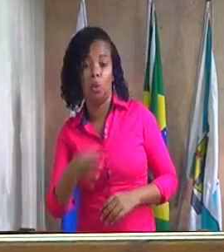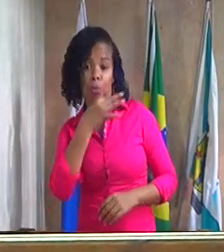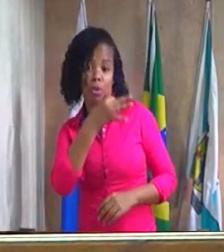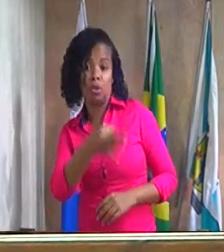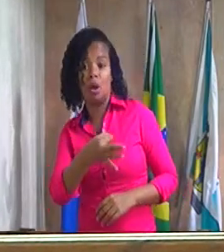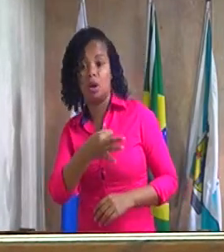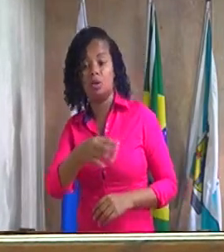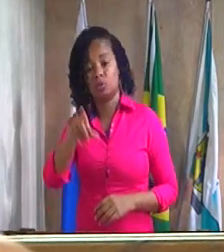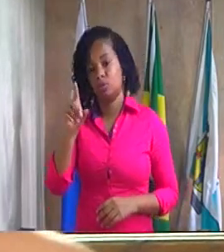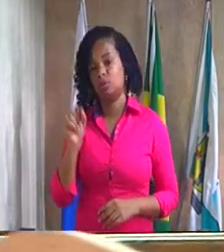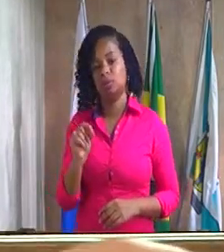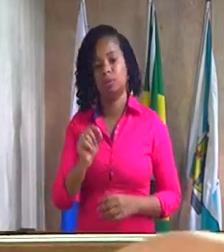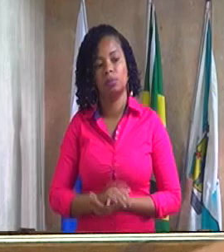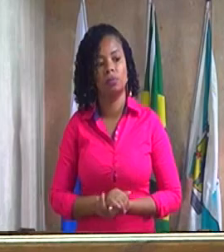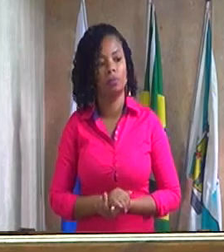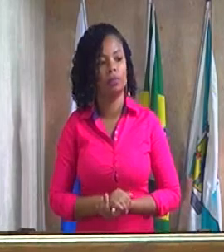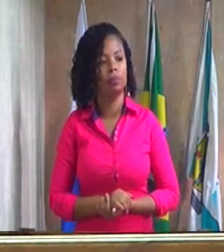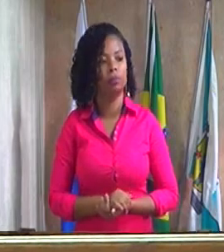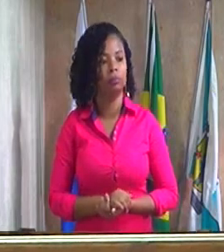vereador.